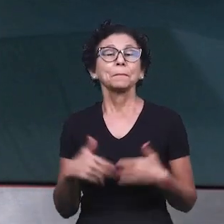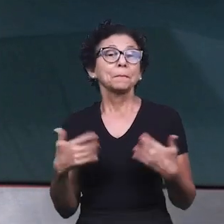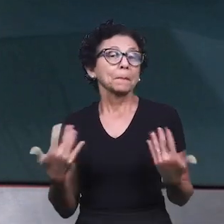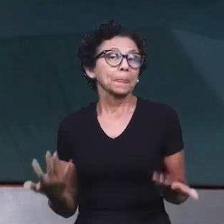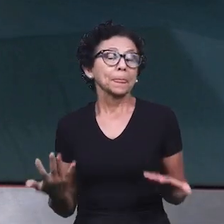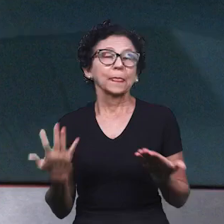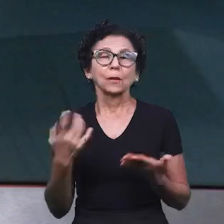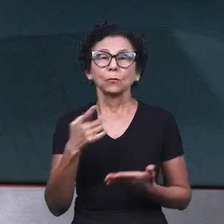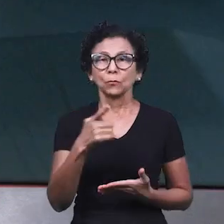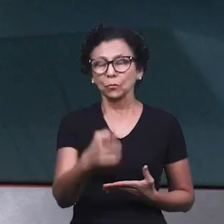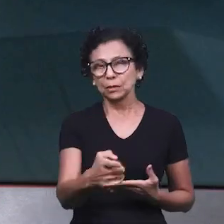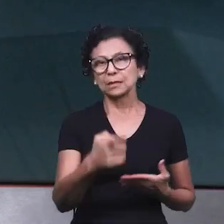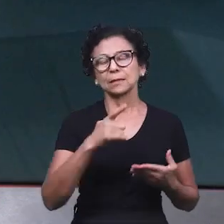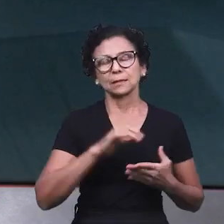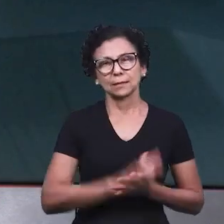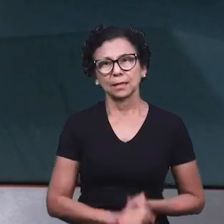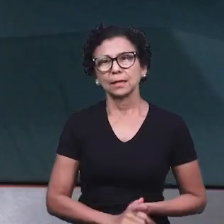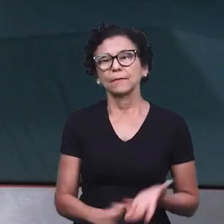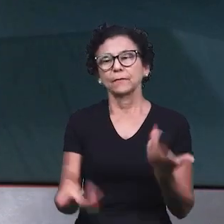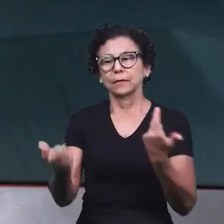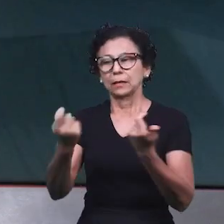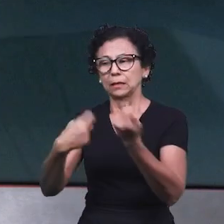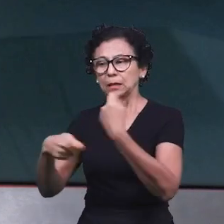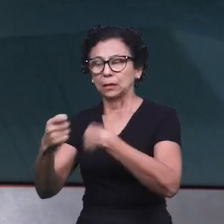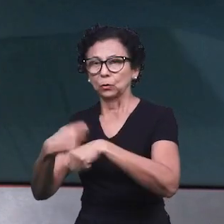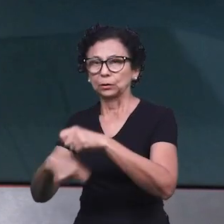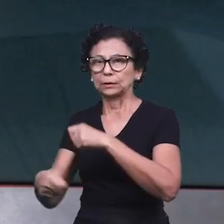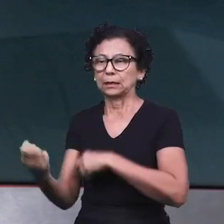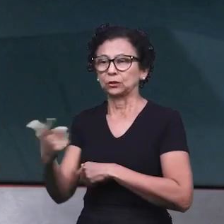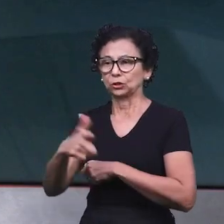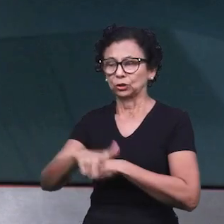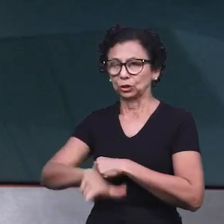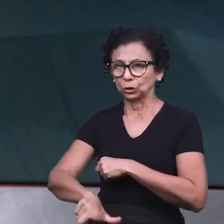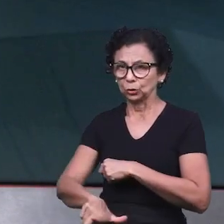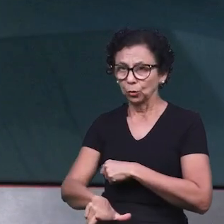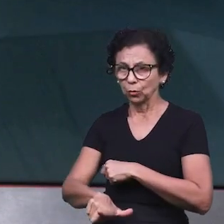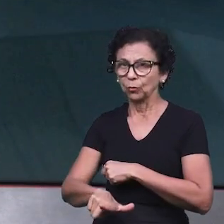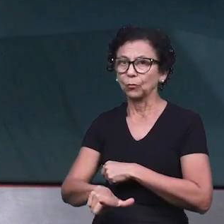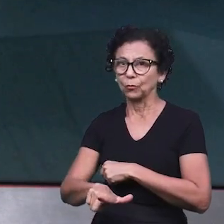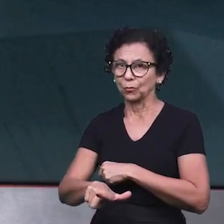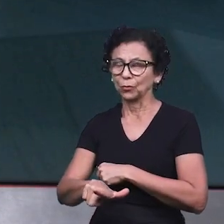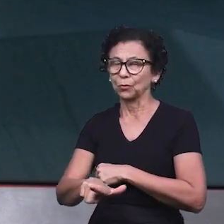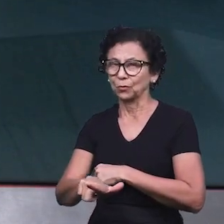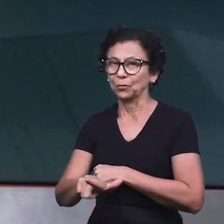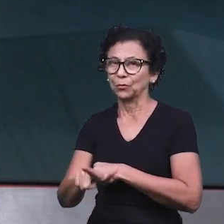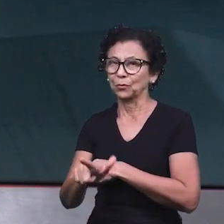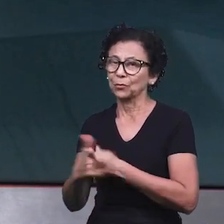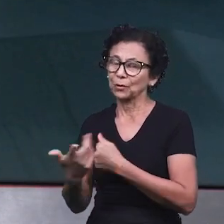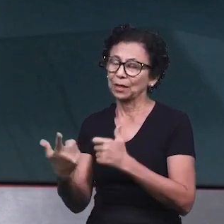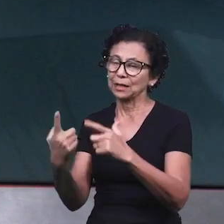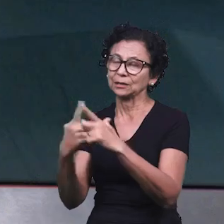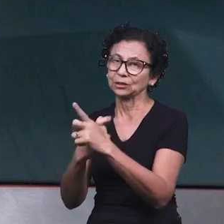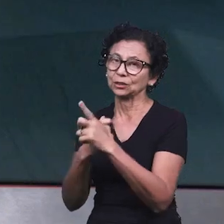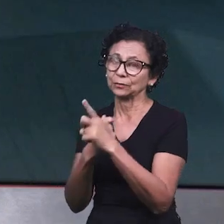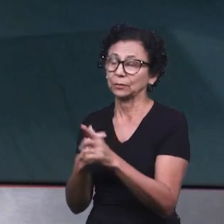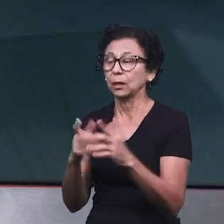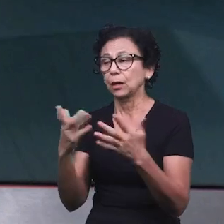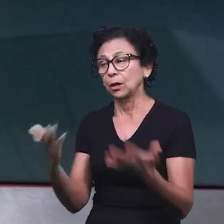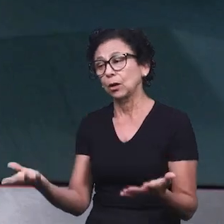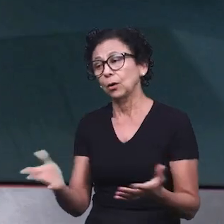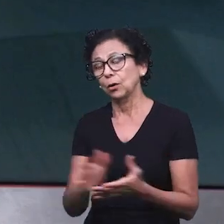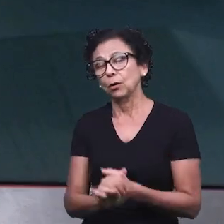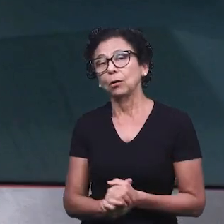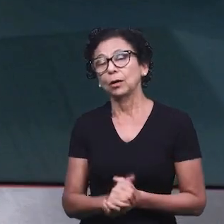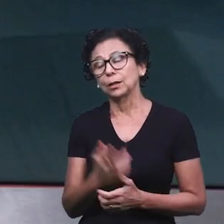E assim, você, além da negociação, você vai à renegociação, ou